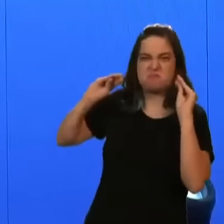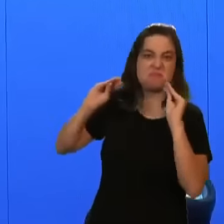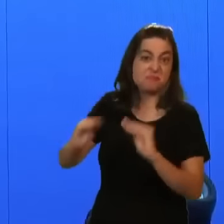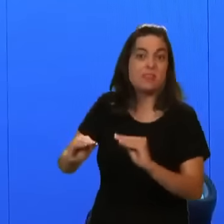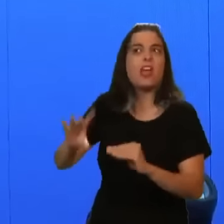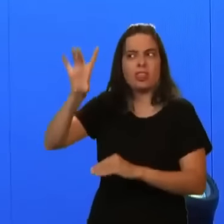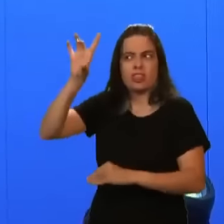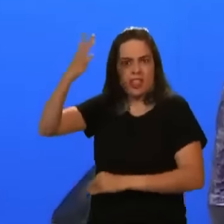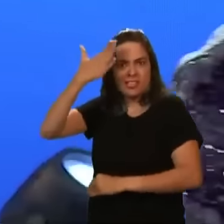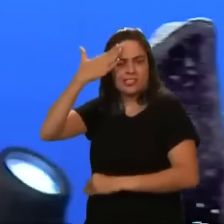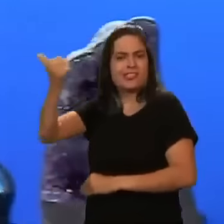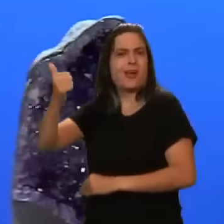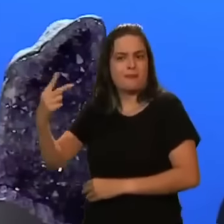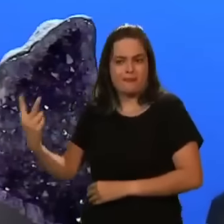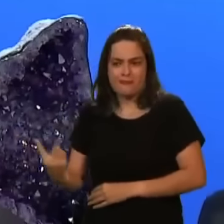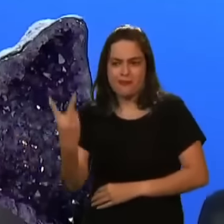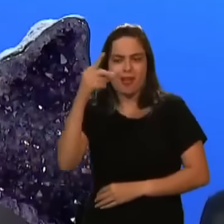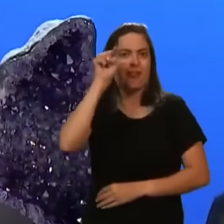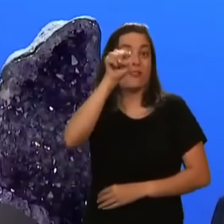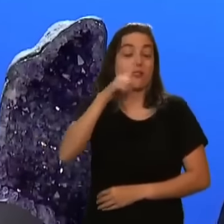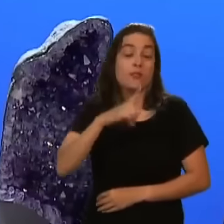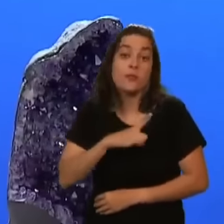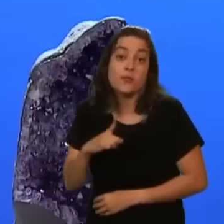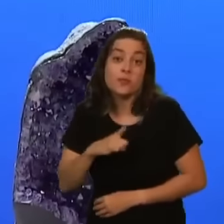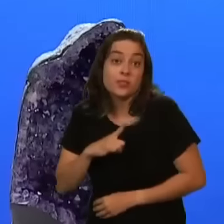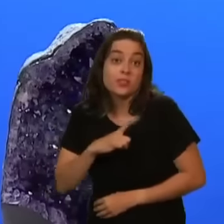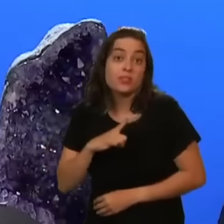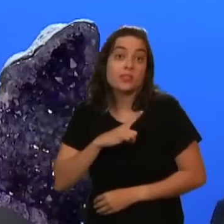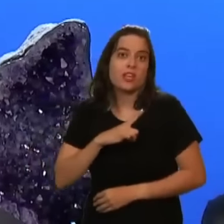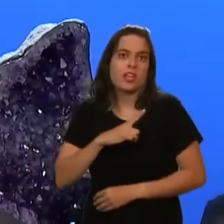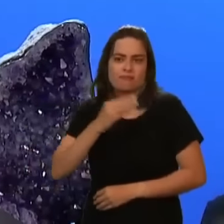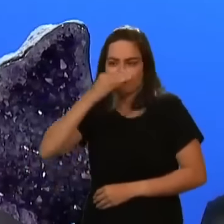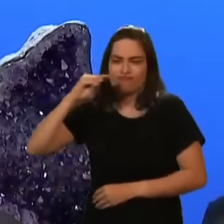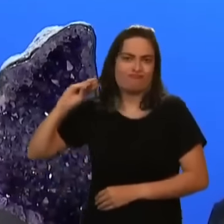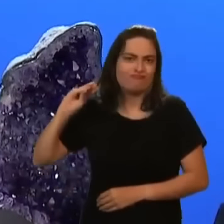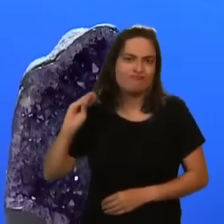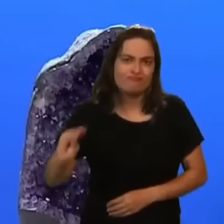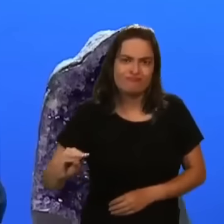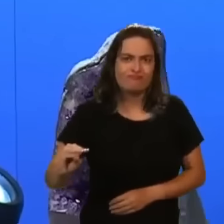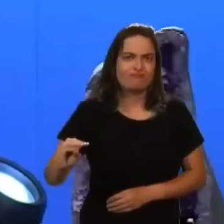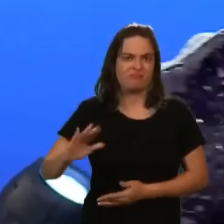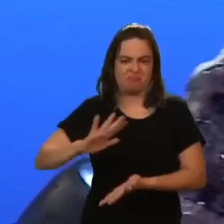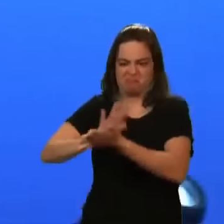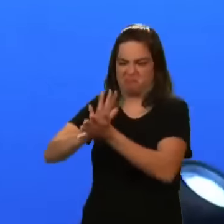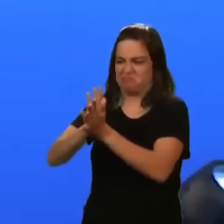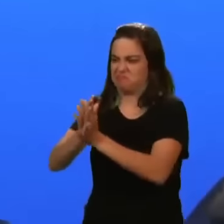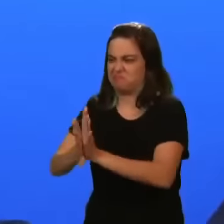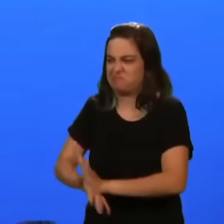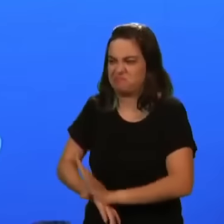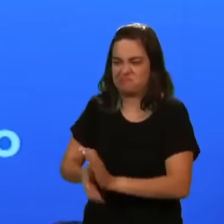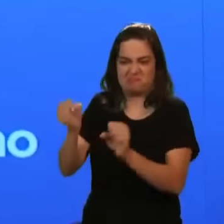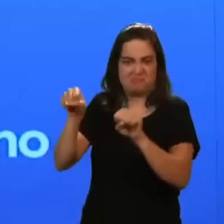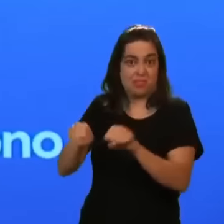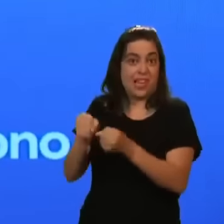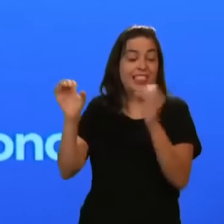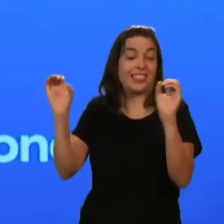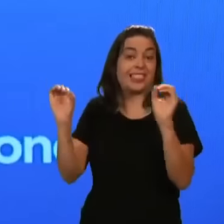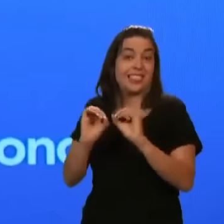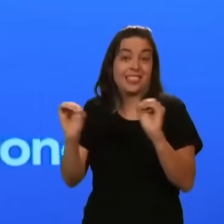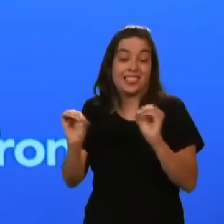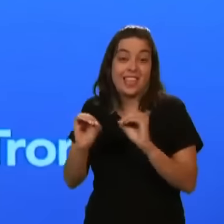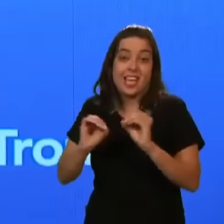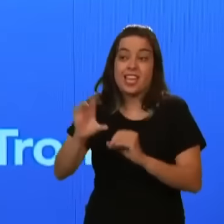você, Ele valoriza em você, Ele não joga fora, Ele não pisa para quebrar, Ele